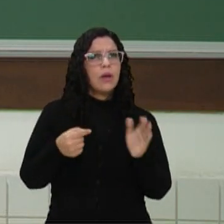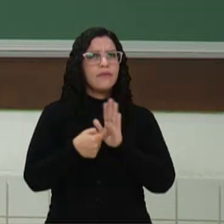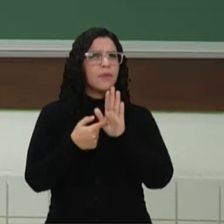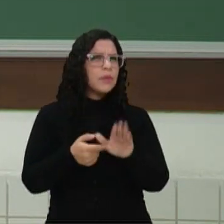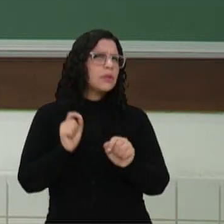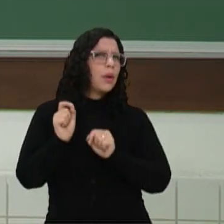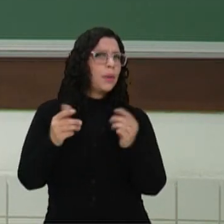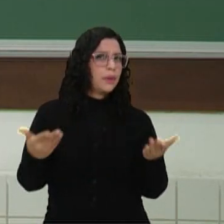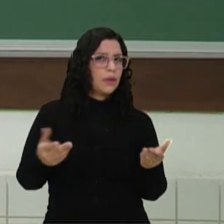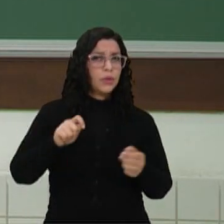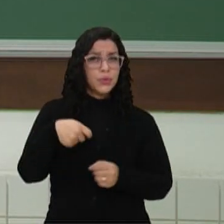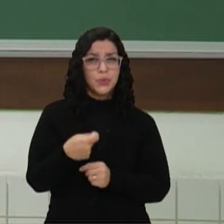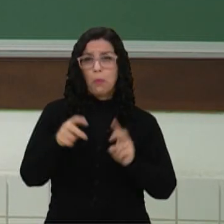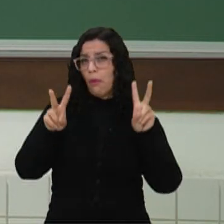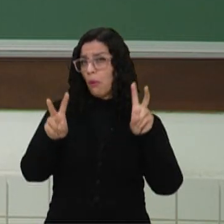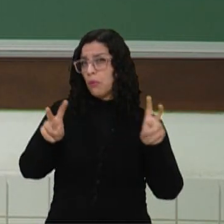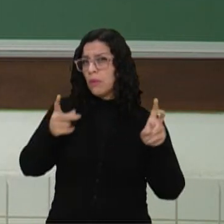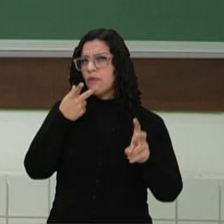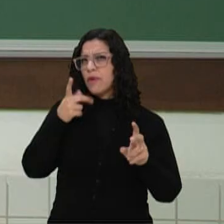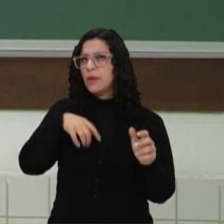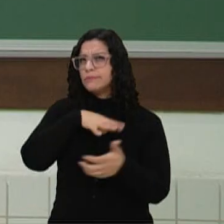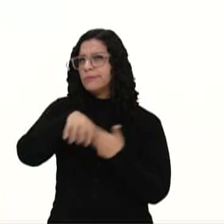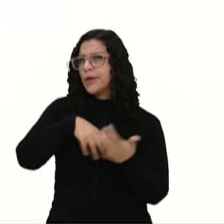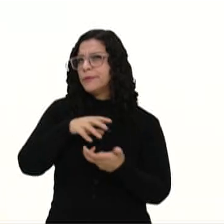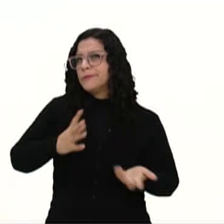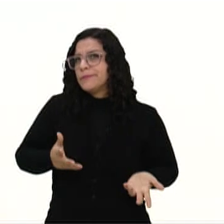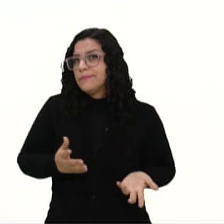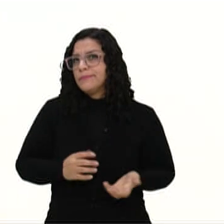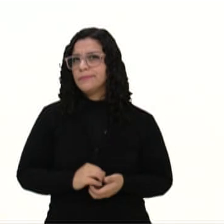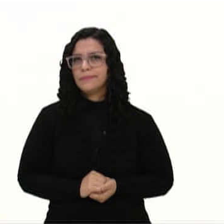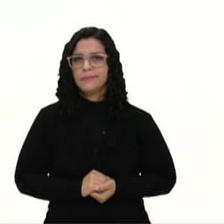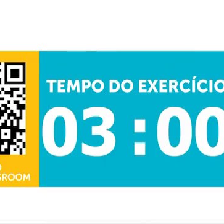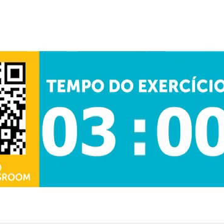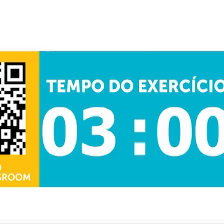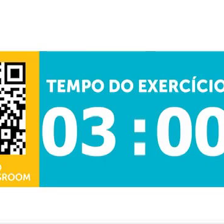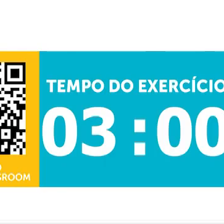ela quer transmitir utilizando essa expressão?